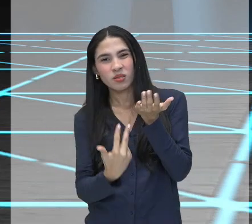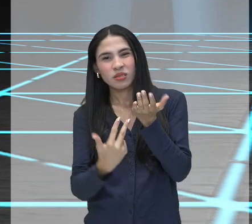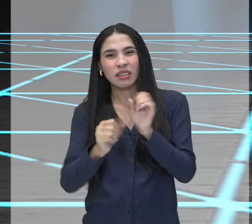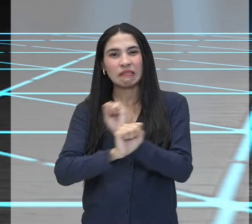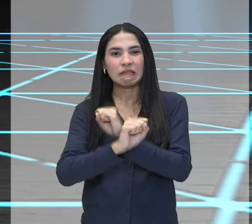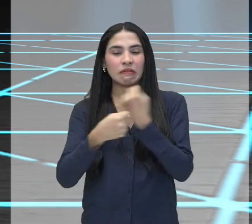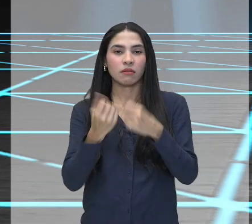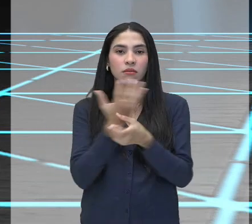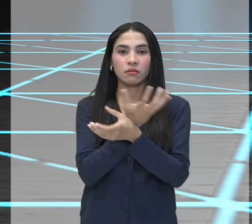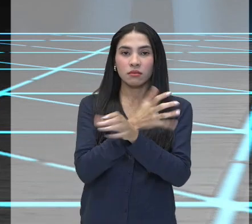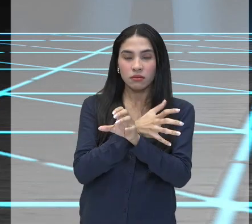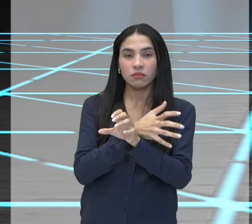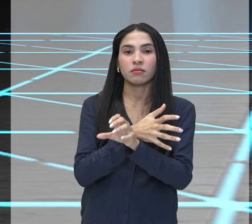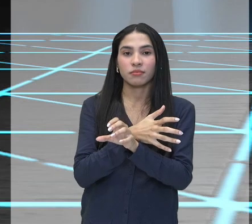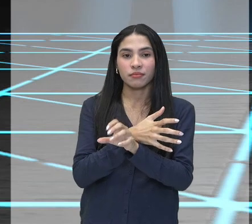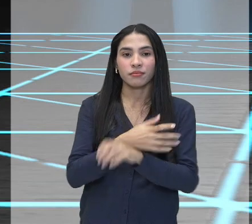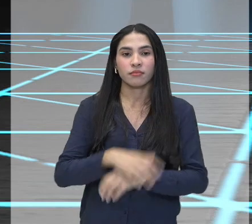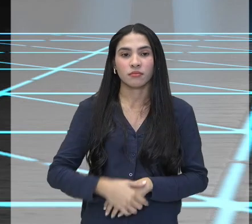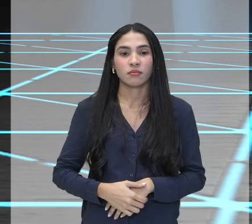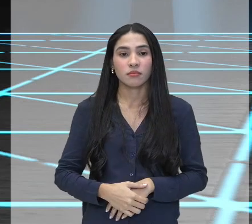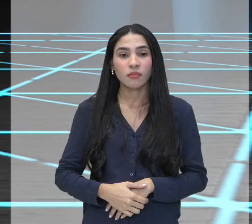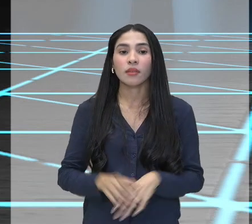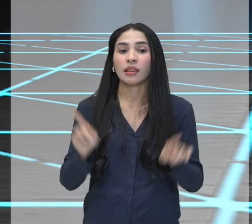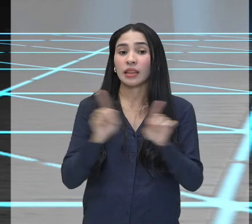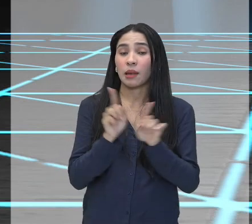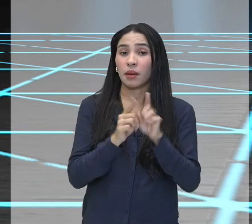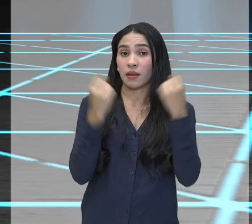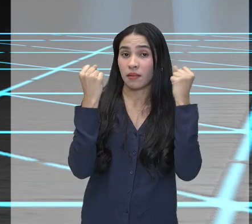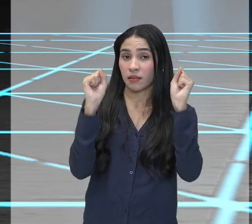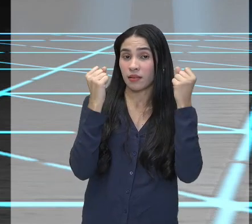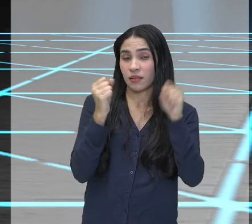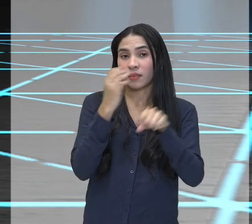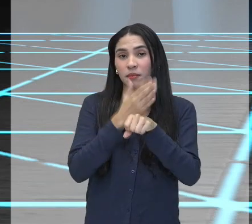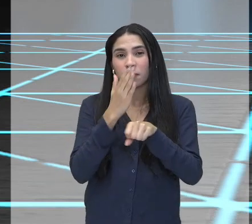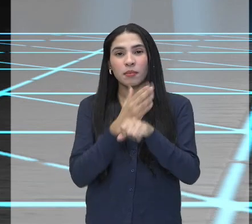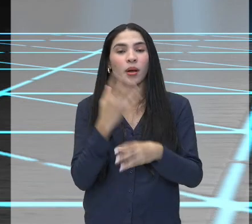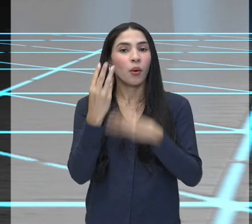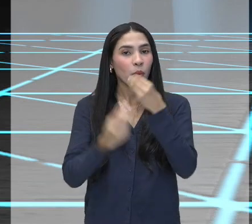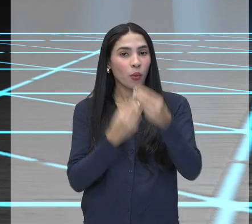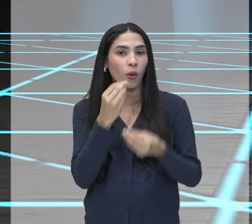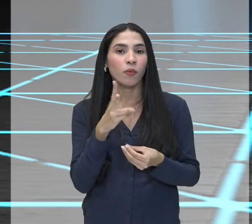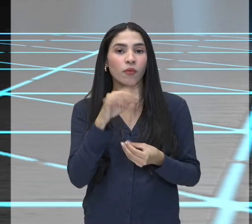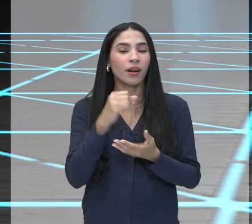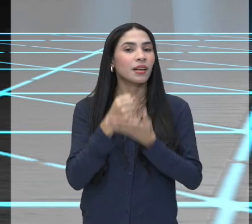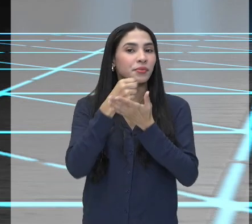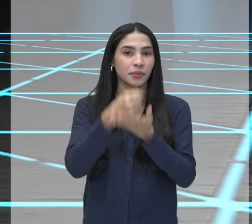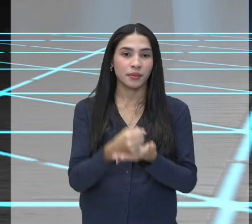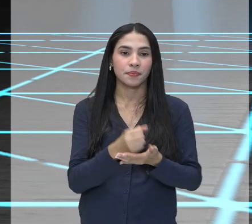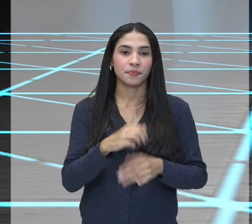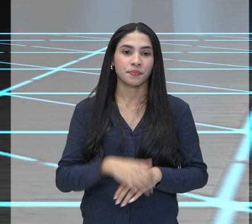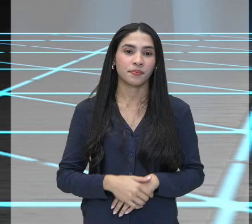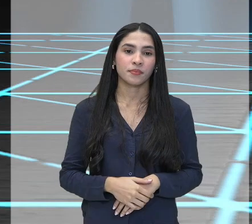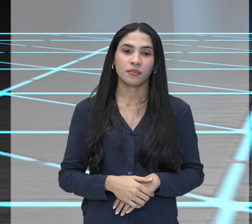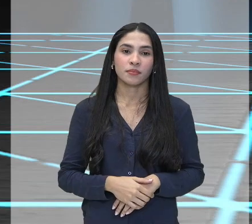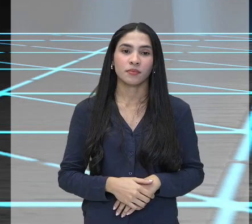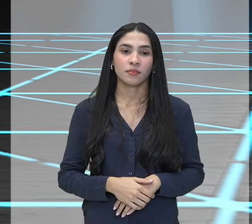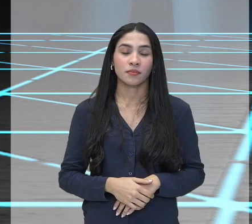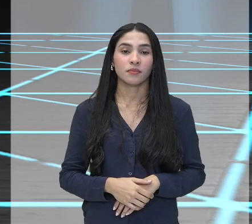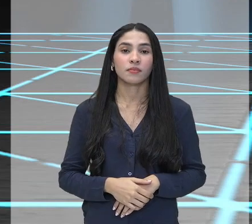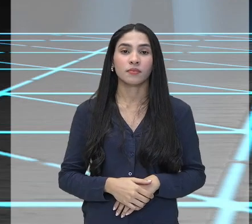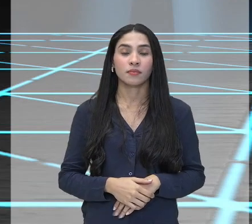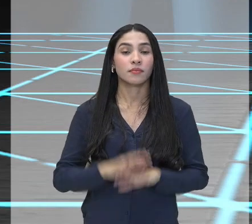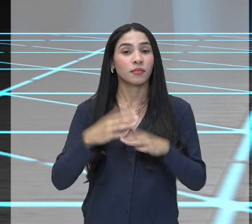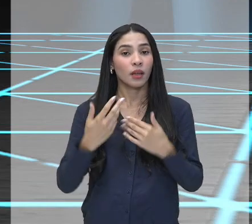mais facilidade esse membro. E a atividade física ela vai atuar como para reverter essa situação? Através